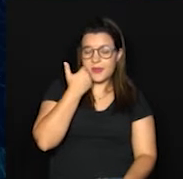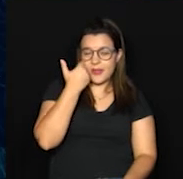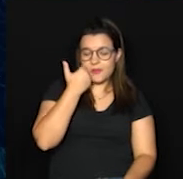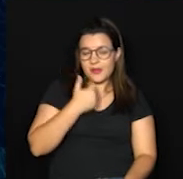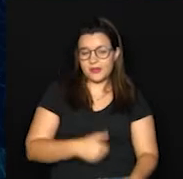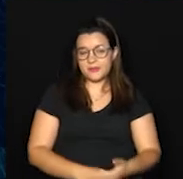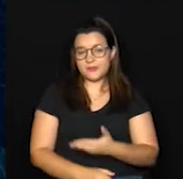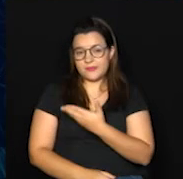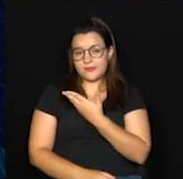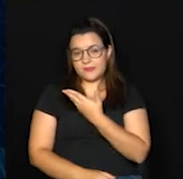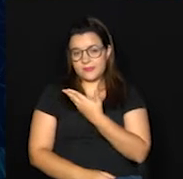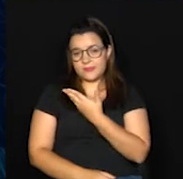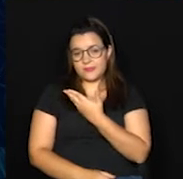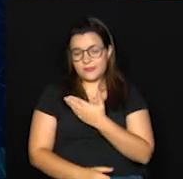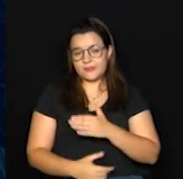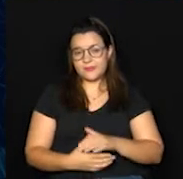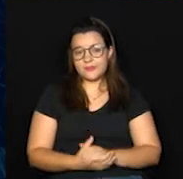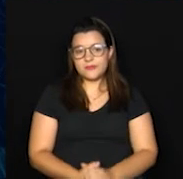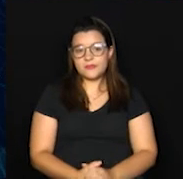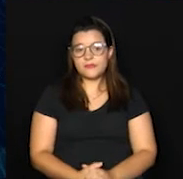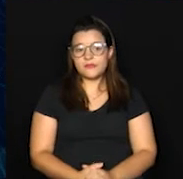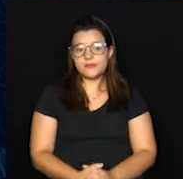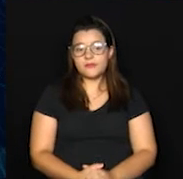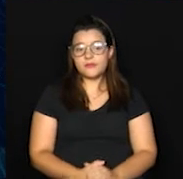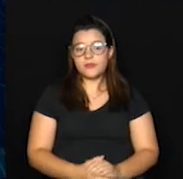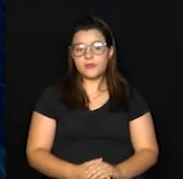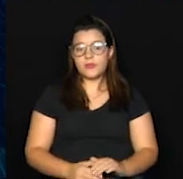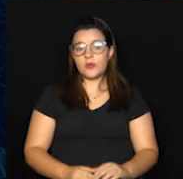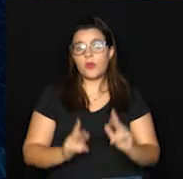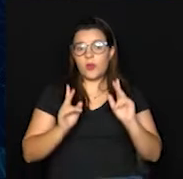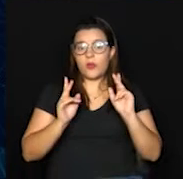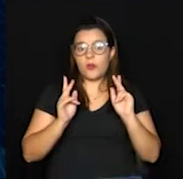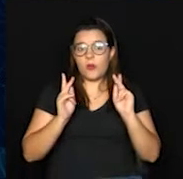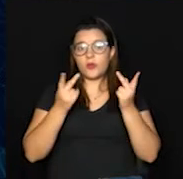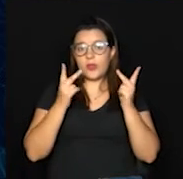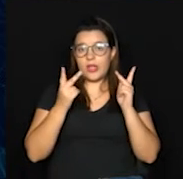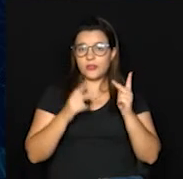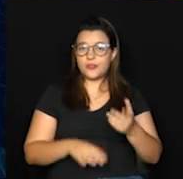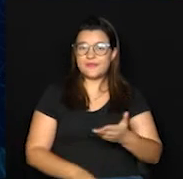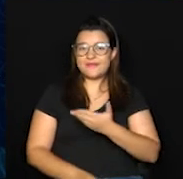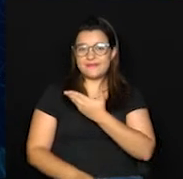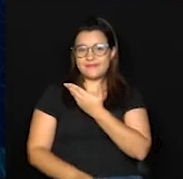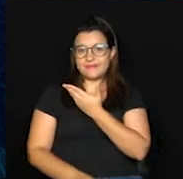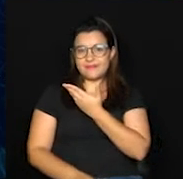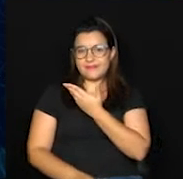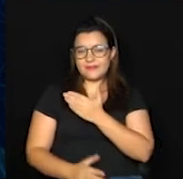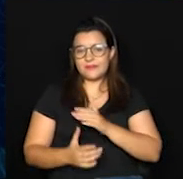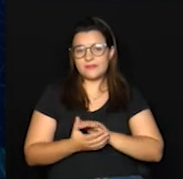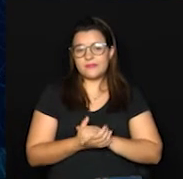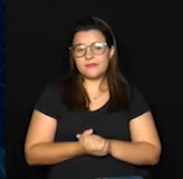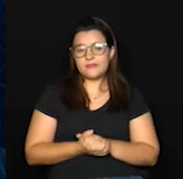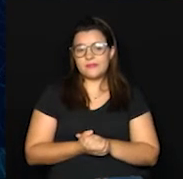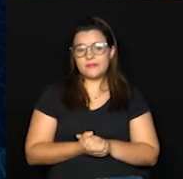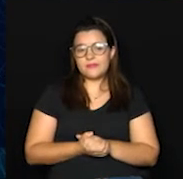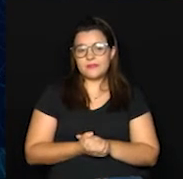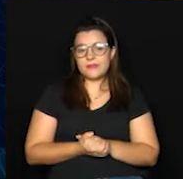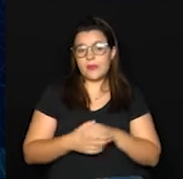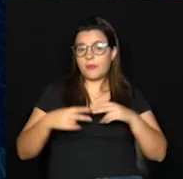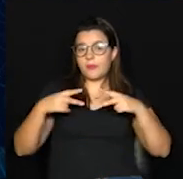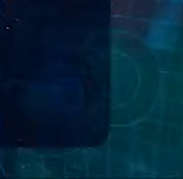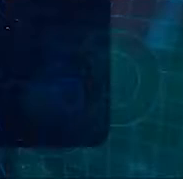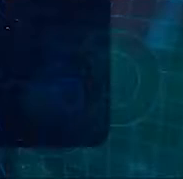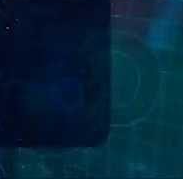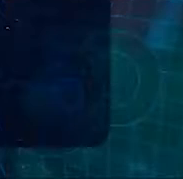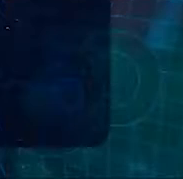do Oeste com 5.960 casos, depois segue em Hortolândia, 4.368,